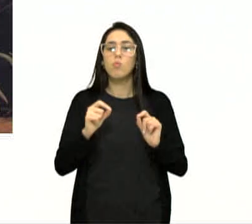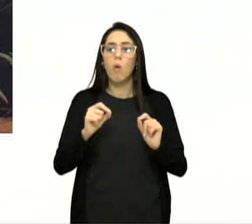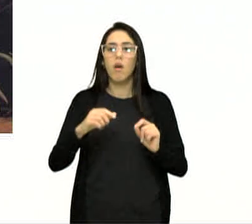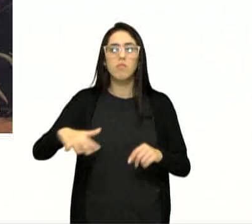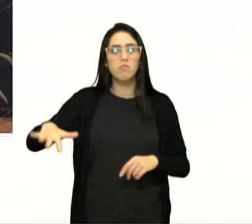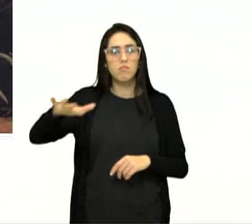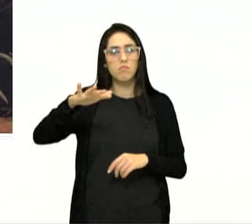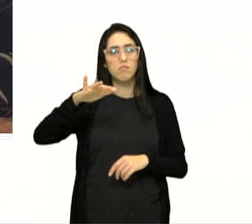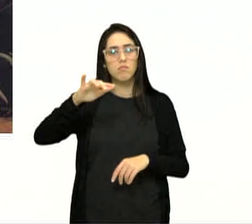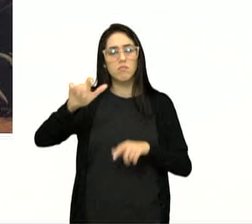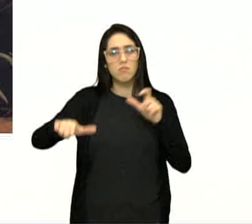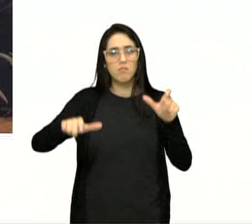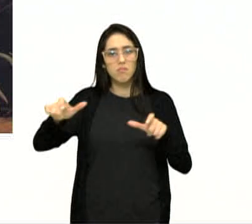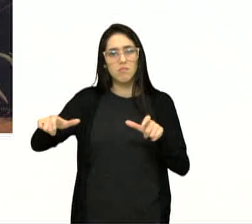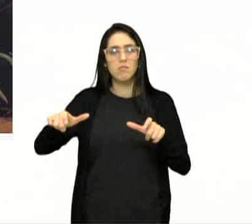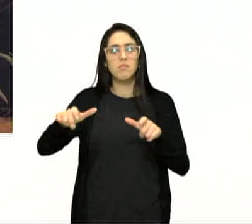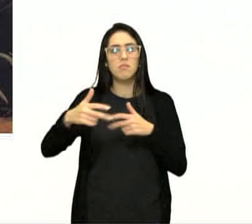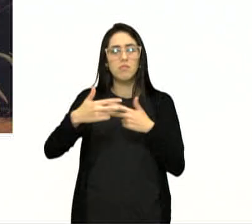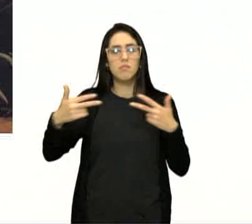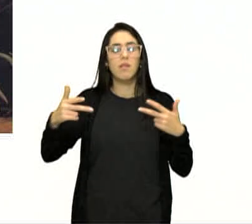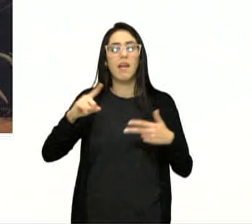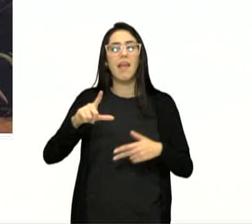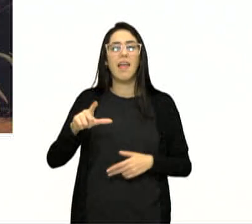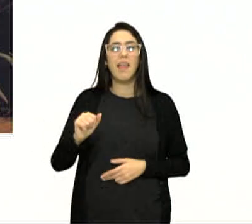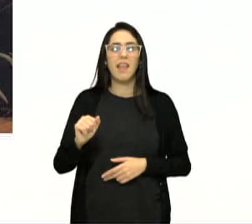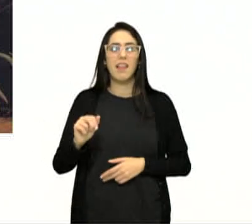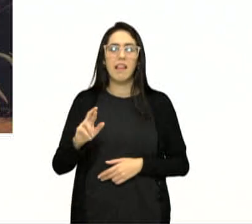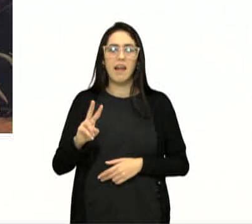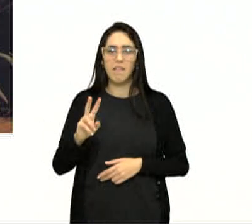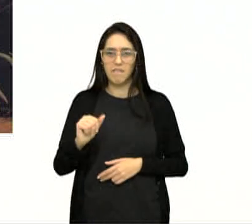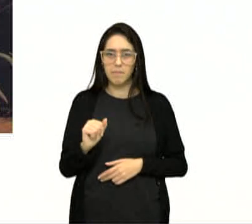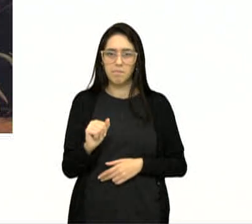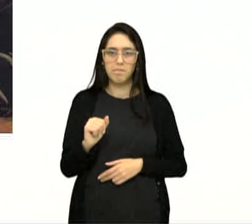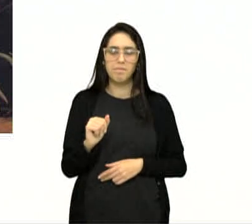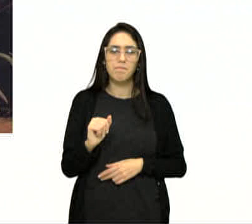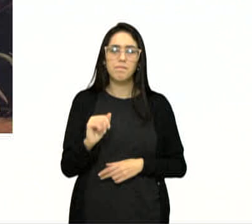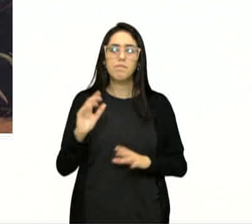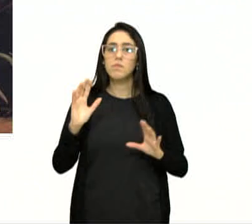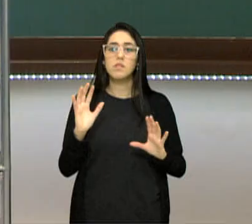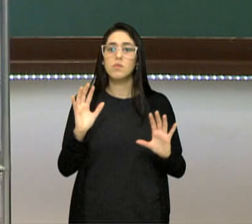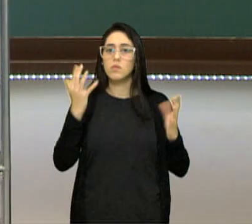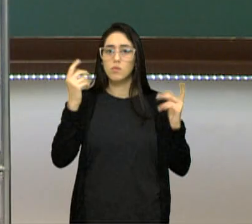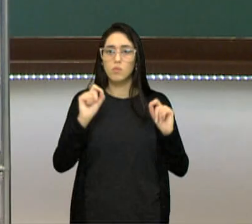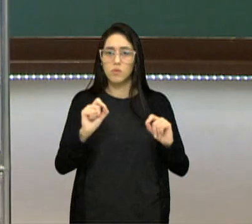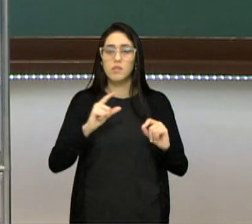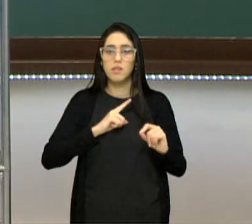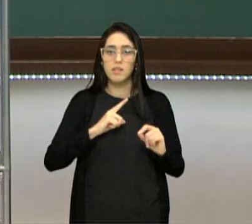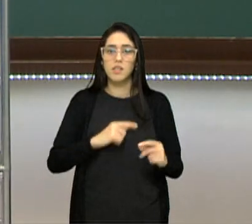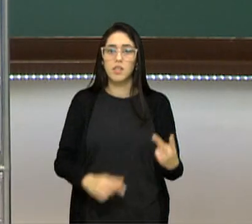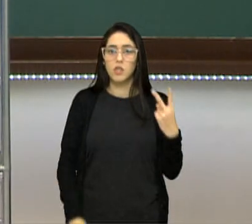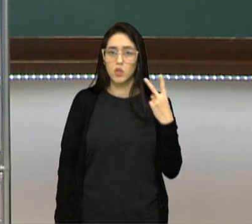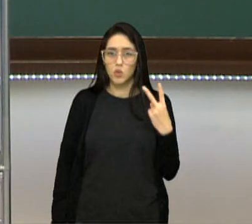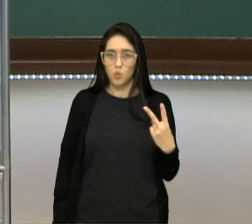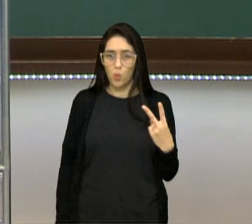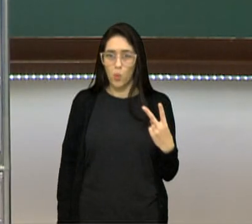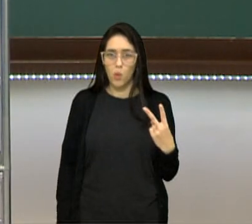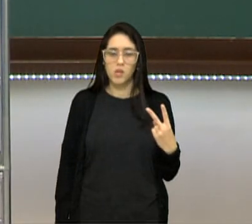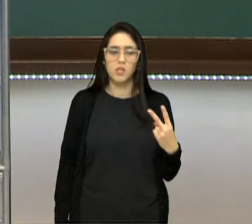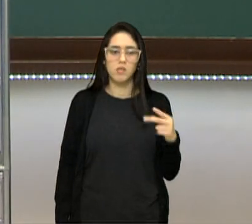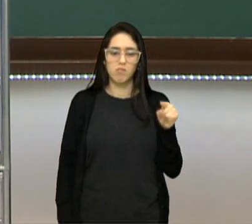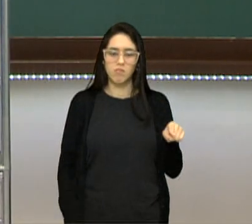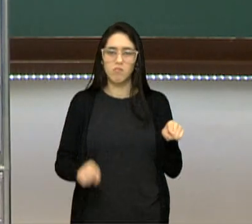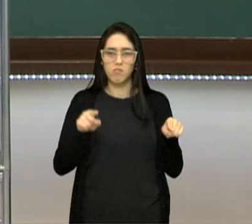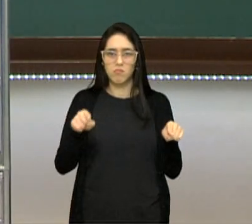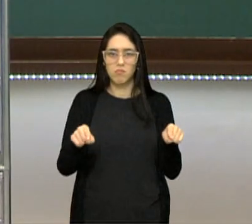que ainda se encontram na fase de larva, tá? Então, o que acontece? Esses dois indivíduos, assim, tanto na